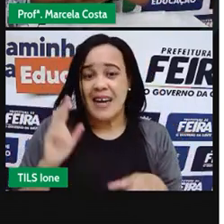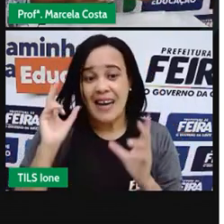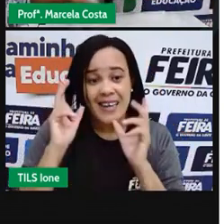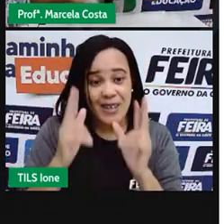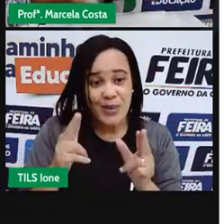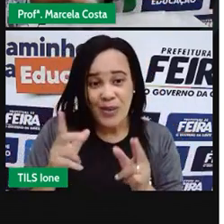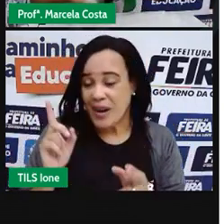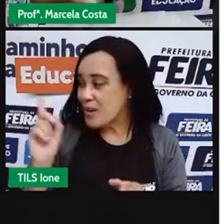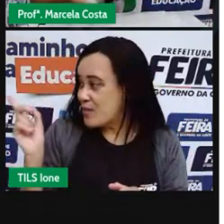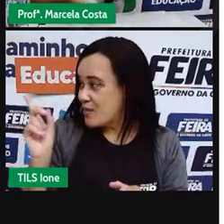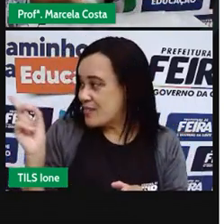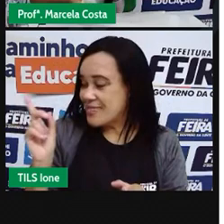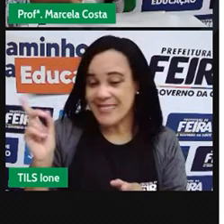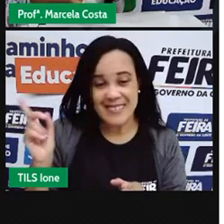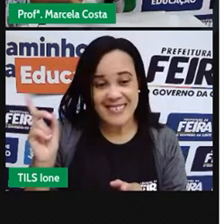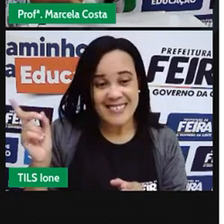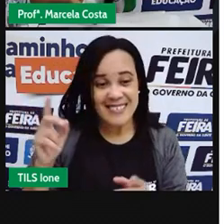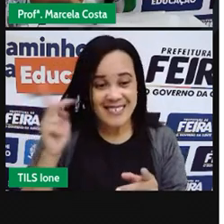ó.